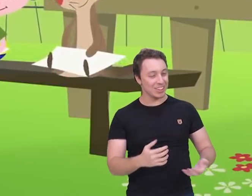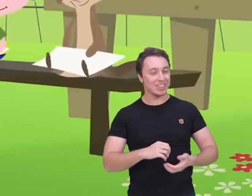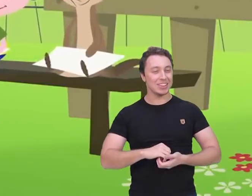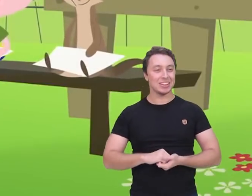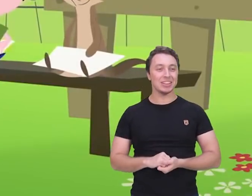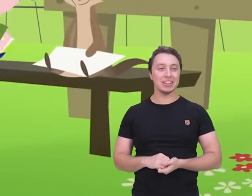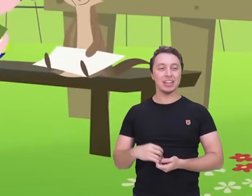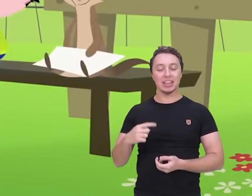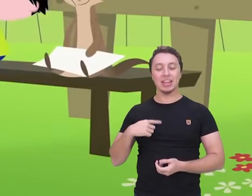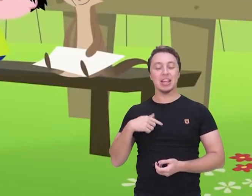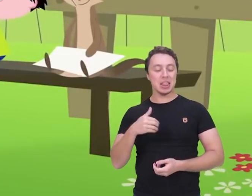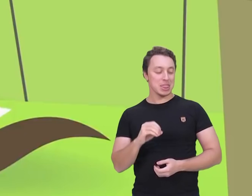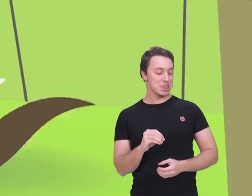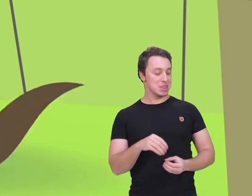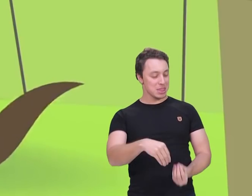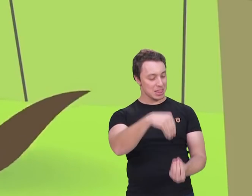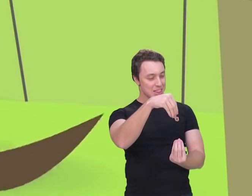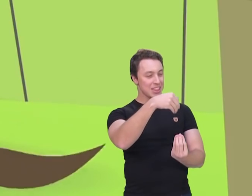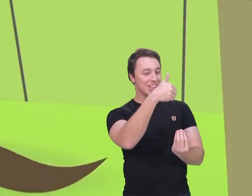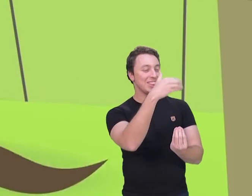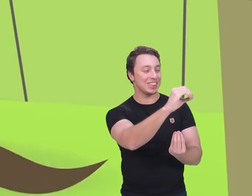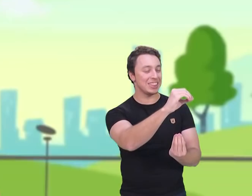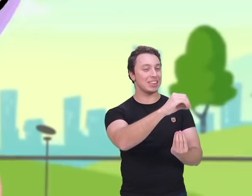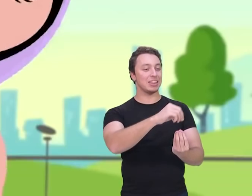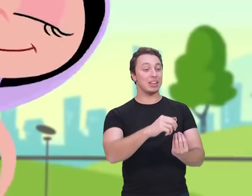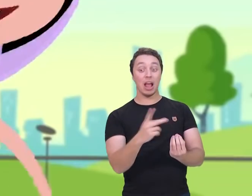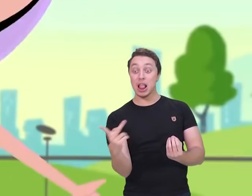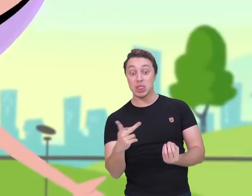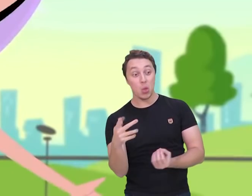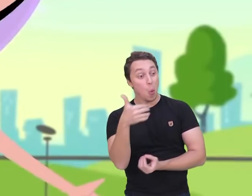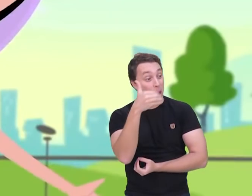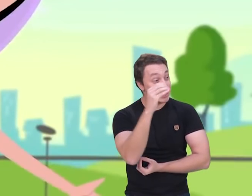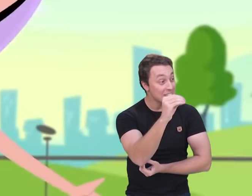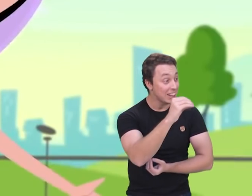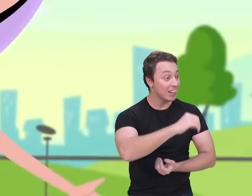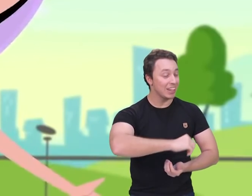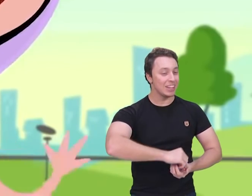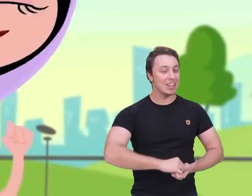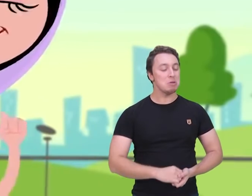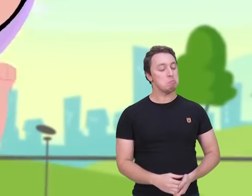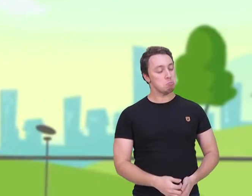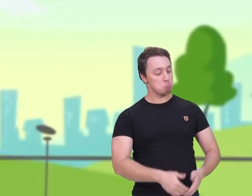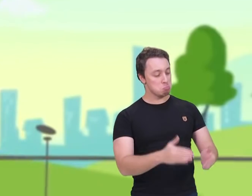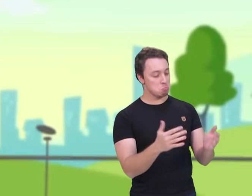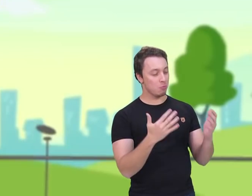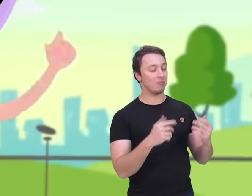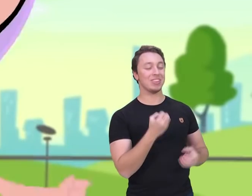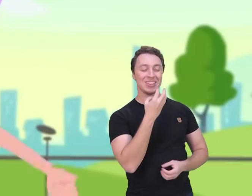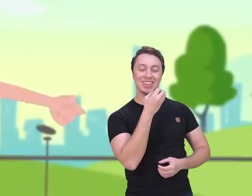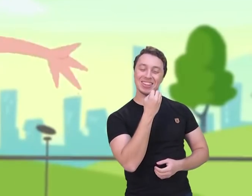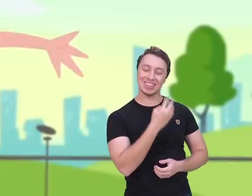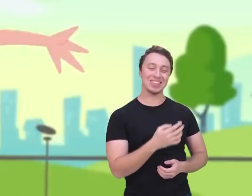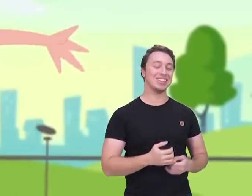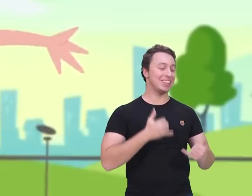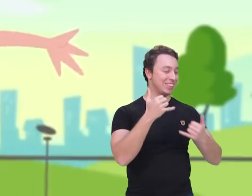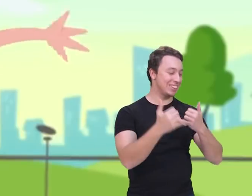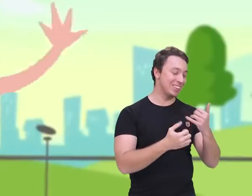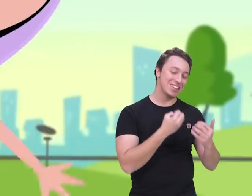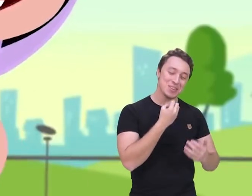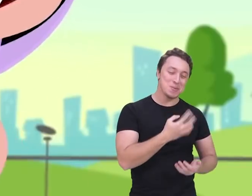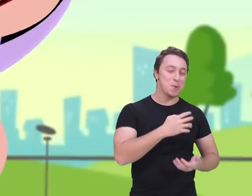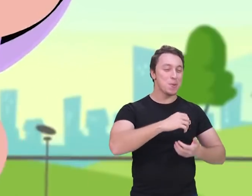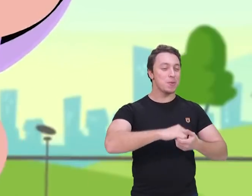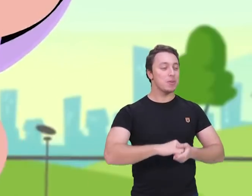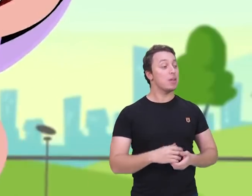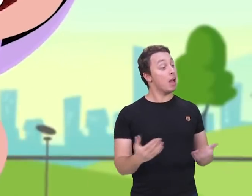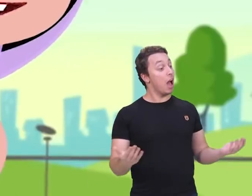Cláudio? Vou dar nota 10. Duas notas 10! Isso é muito divertido! E agora